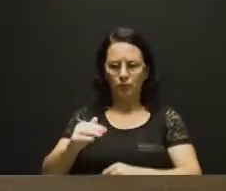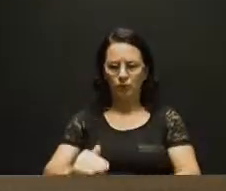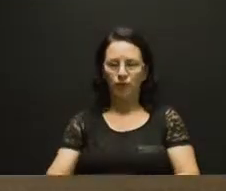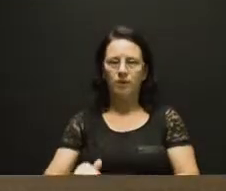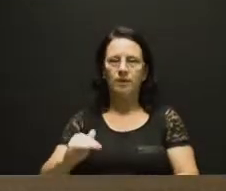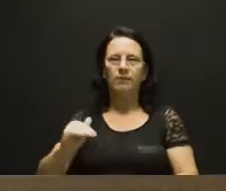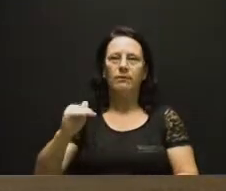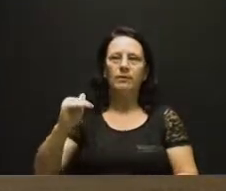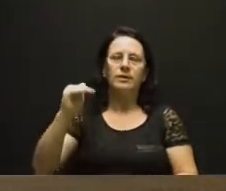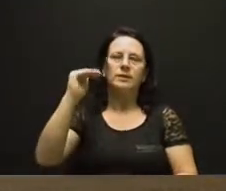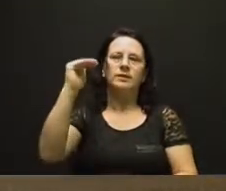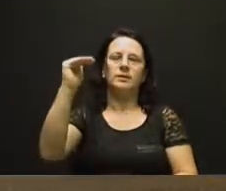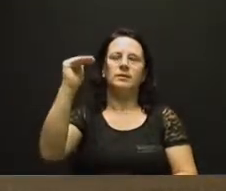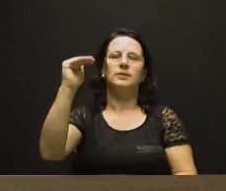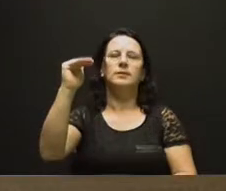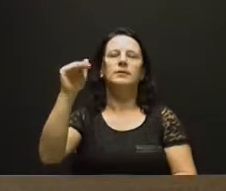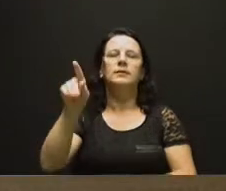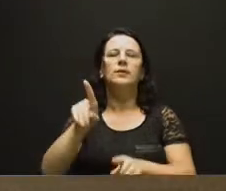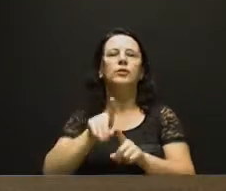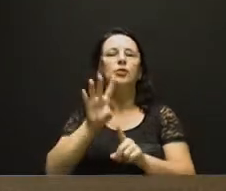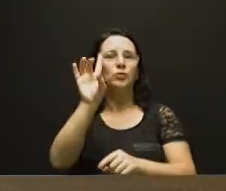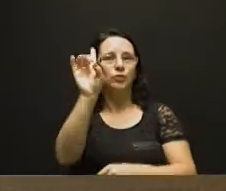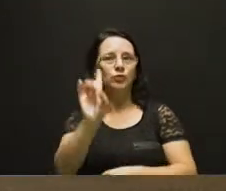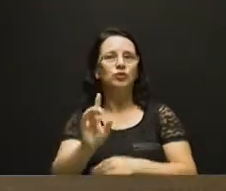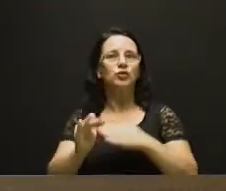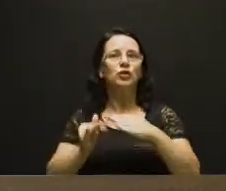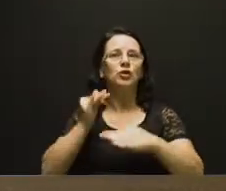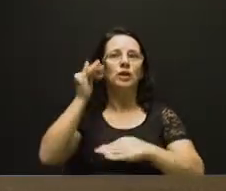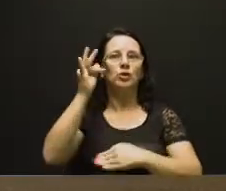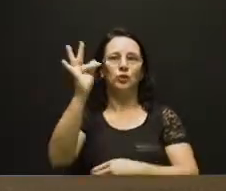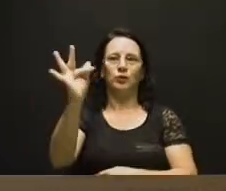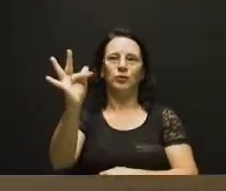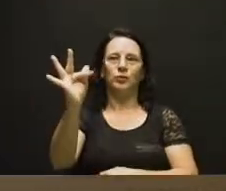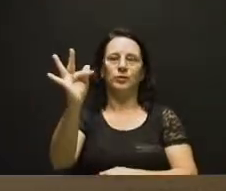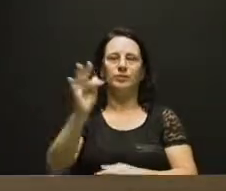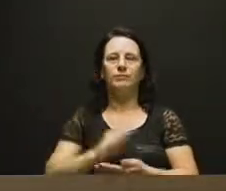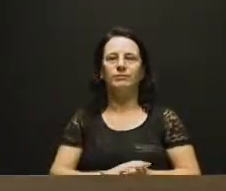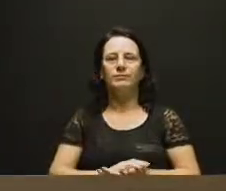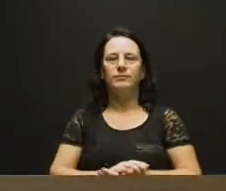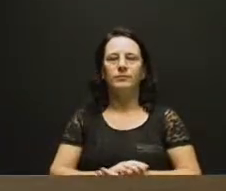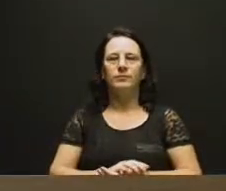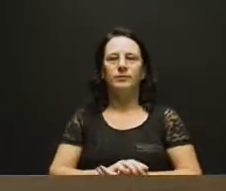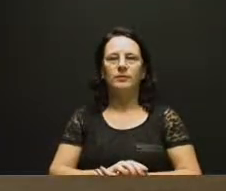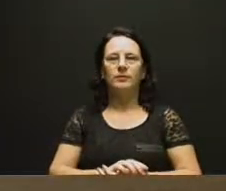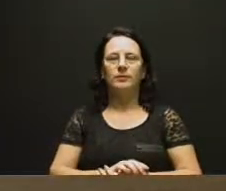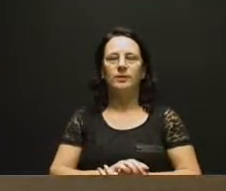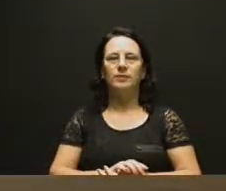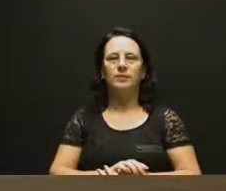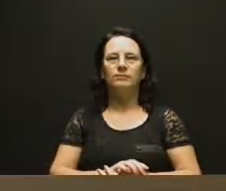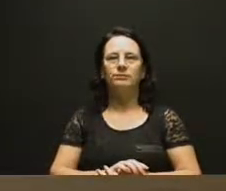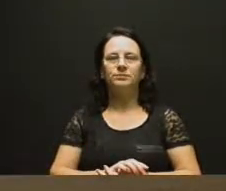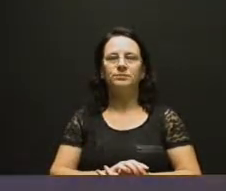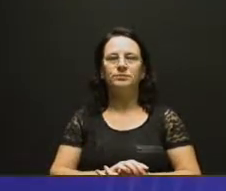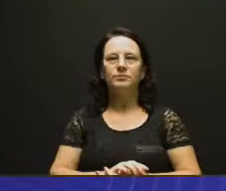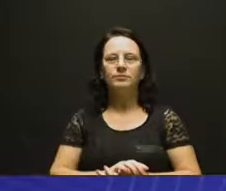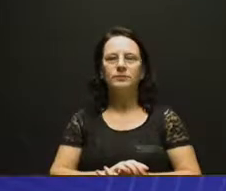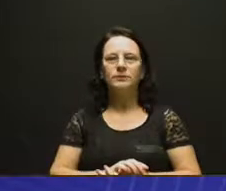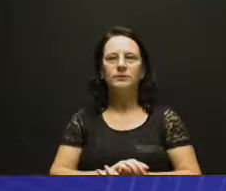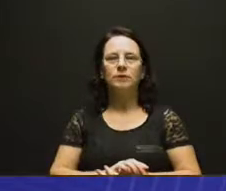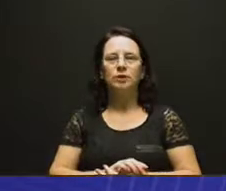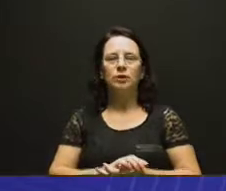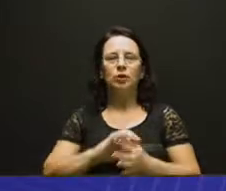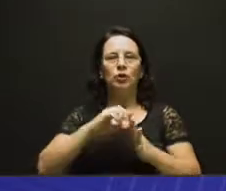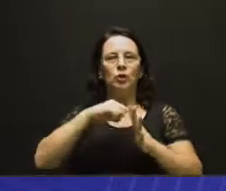da criança para que ela usufruir desse direito mais tarde pode passar é esses todos